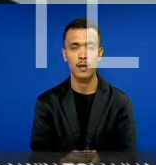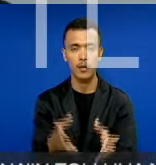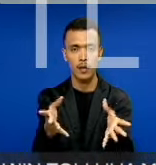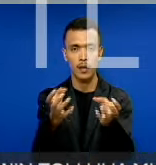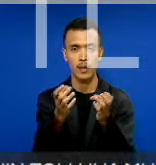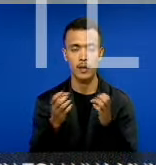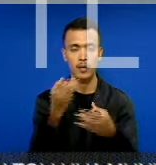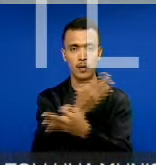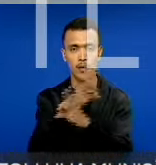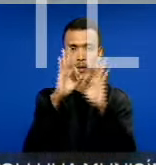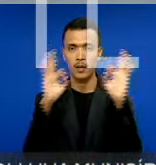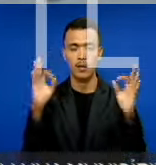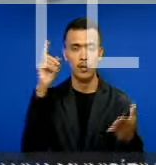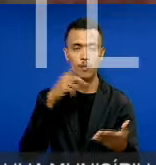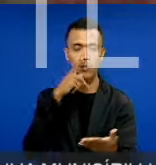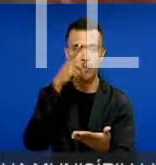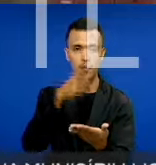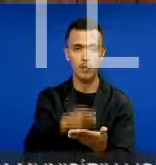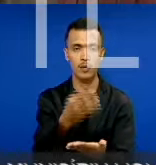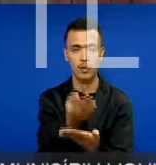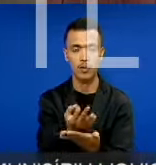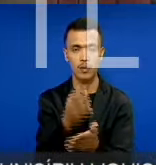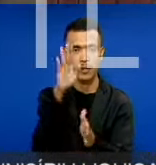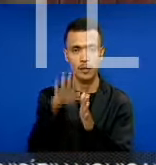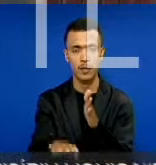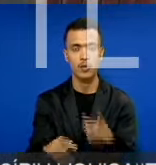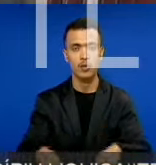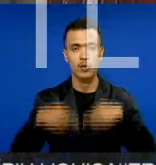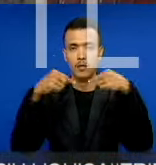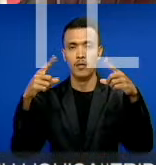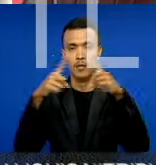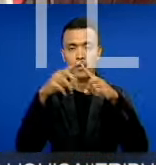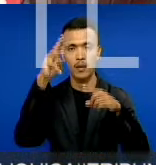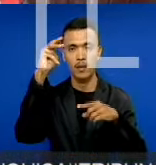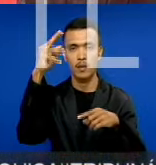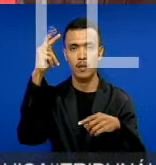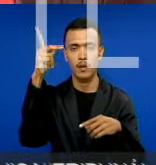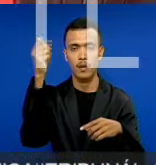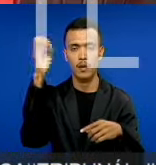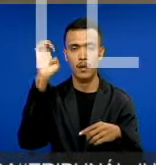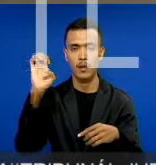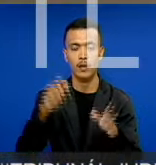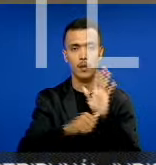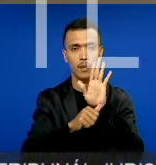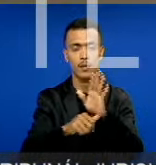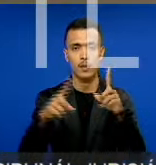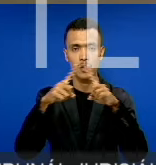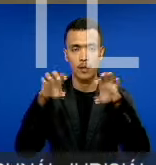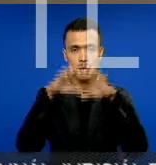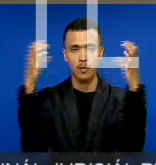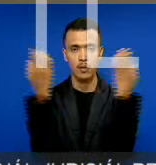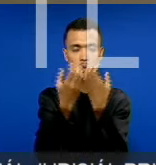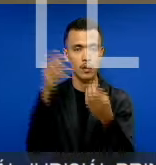no conclui ou na proposta esboço lei salário mínimo no Haruka Unaba Mekai, onde apresenta ba Conselho Ministro. Por sei